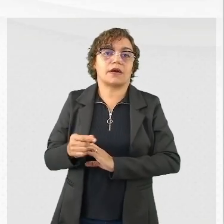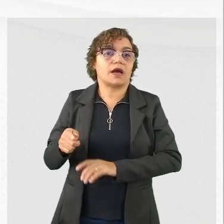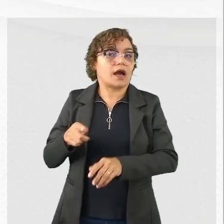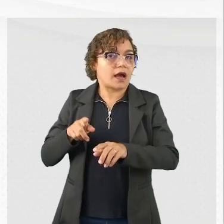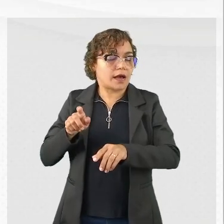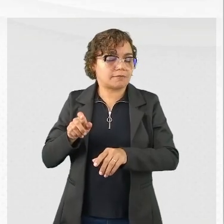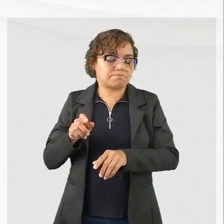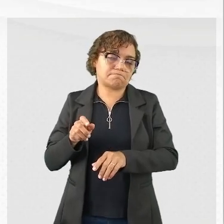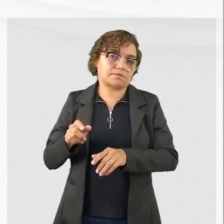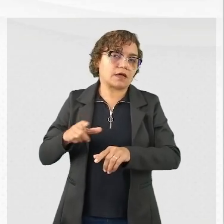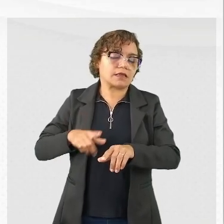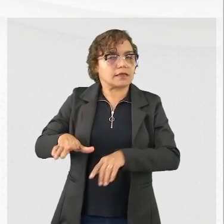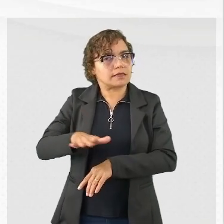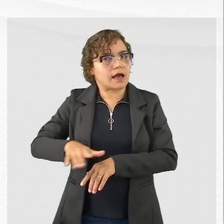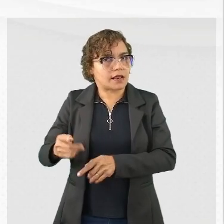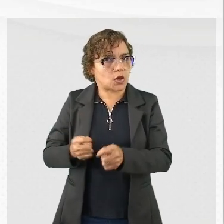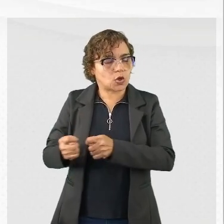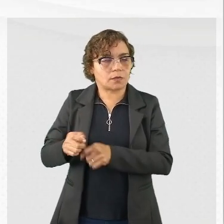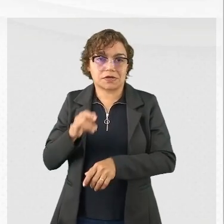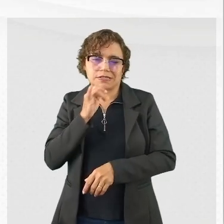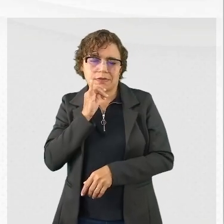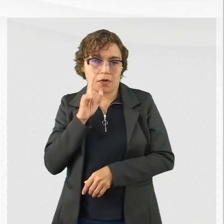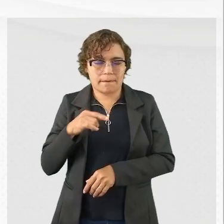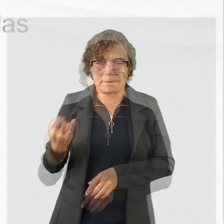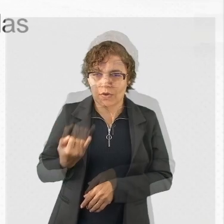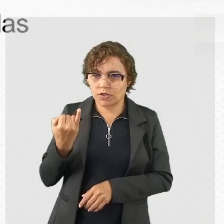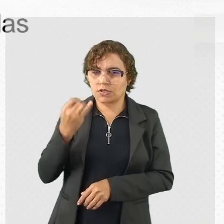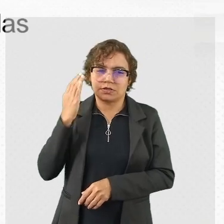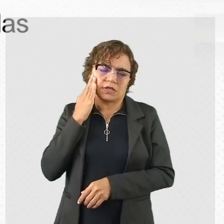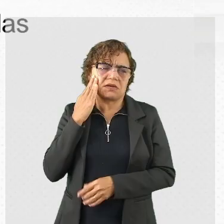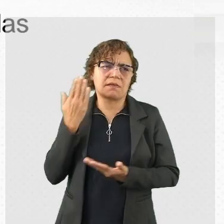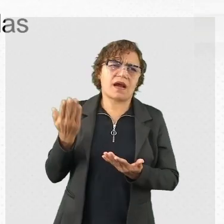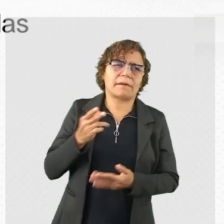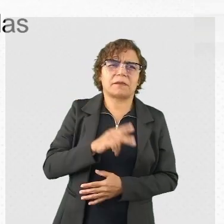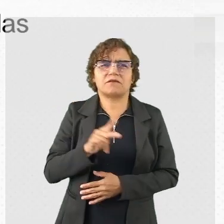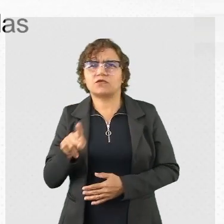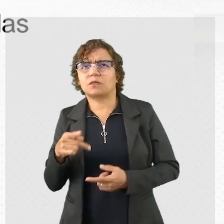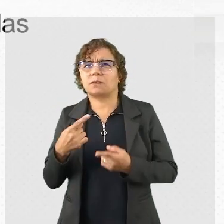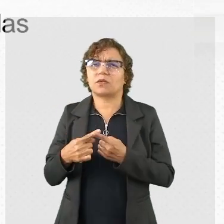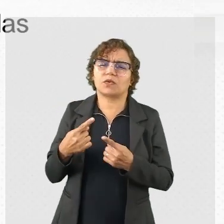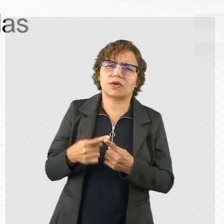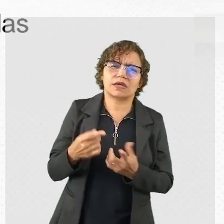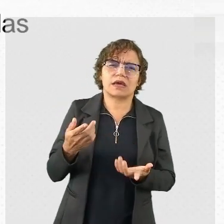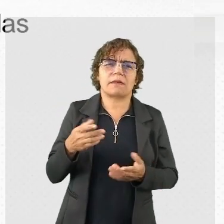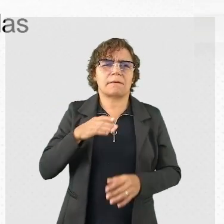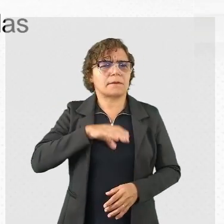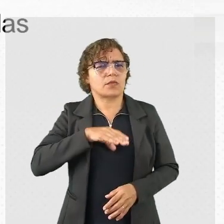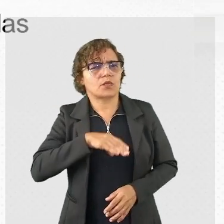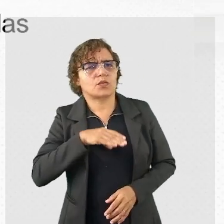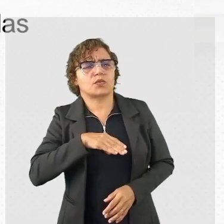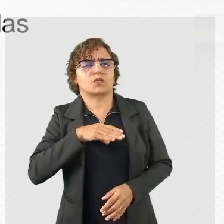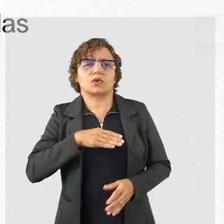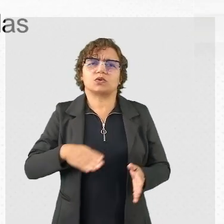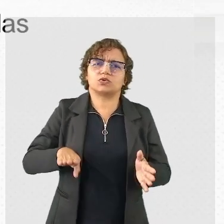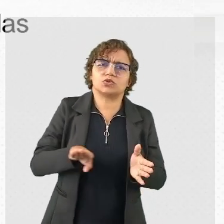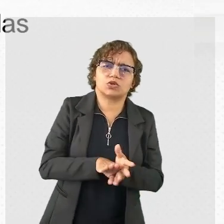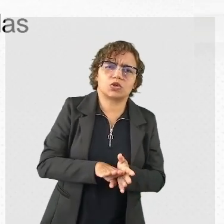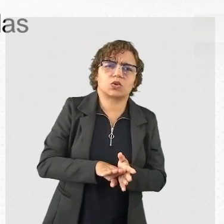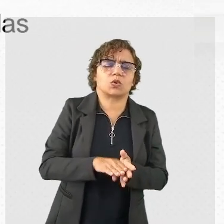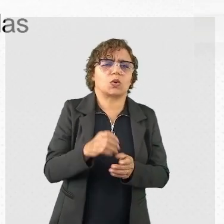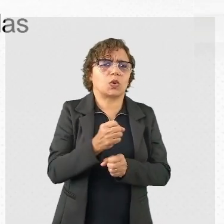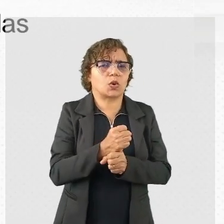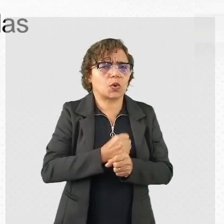Muito importante entender isso, gente, porque, olha só, professor, mas por que Portugal não chegou aqui em 1500,